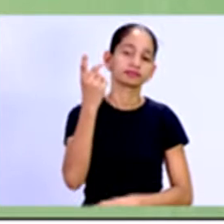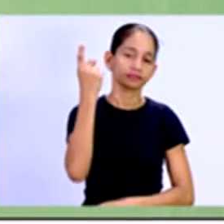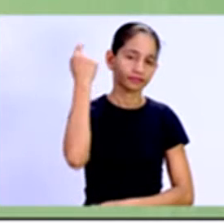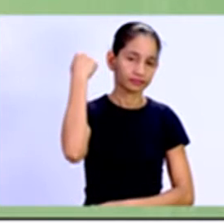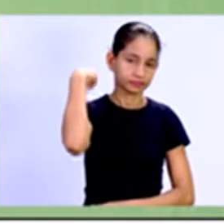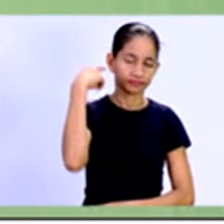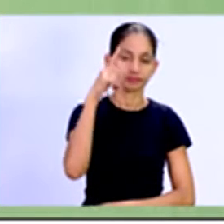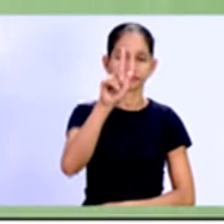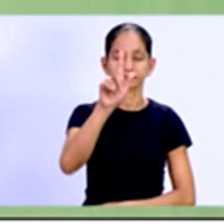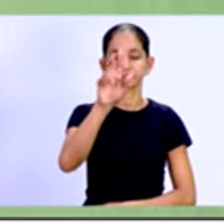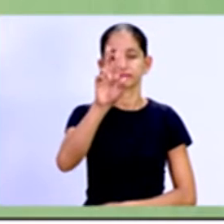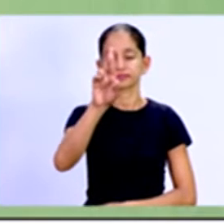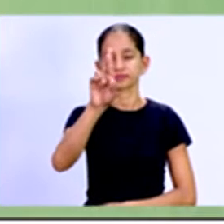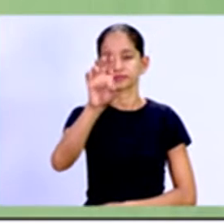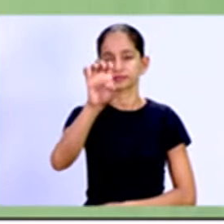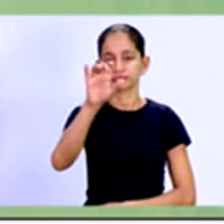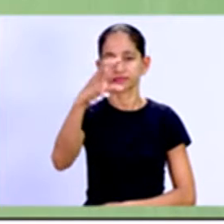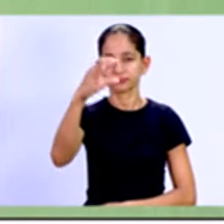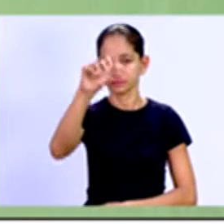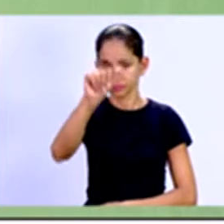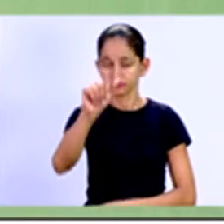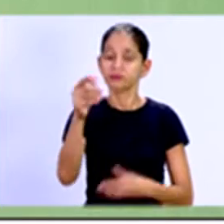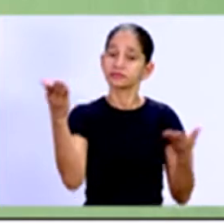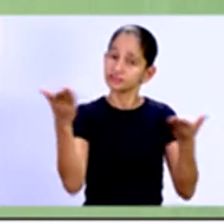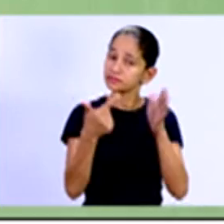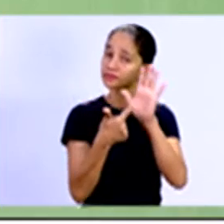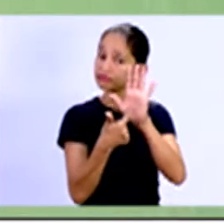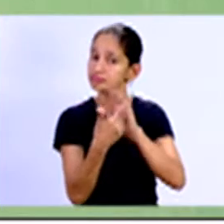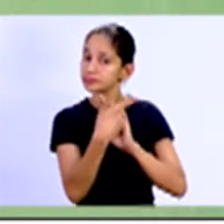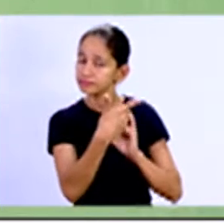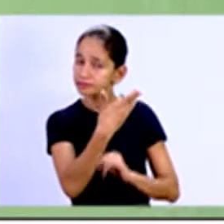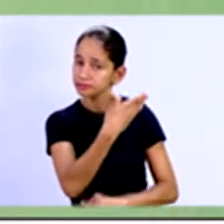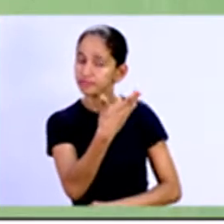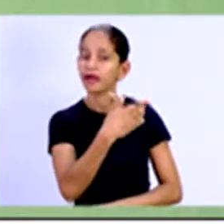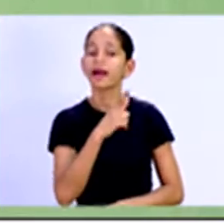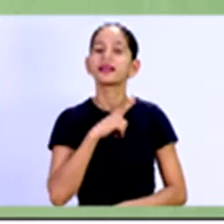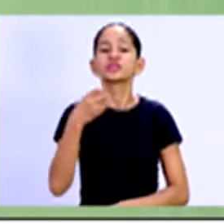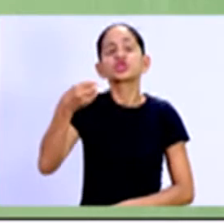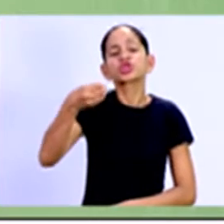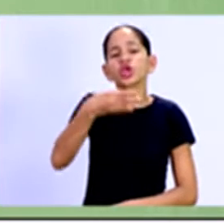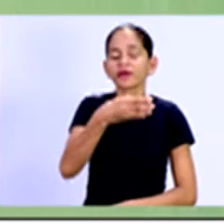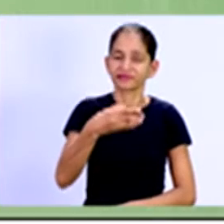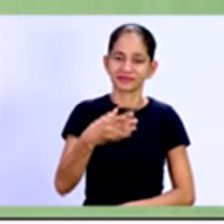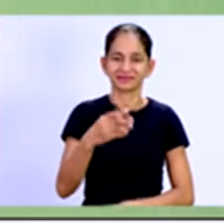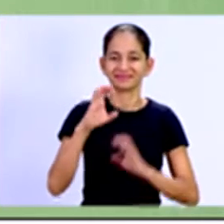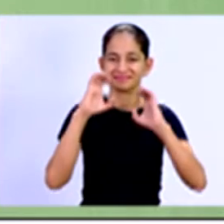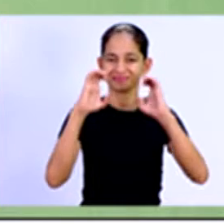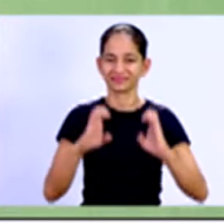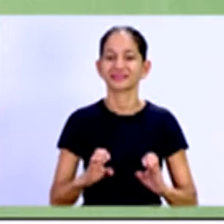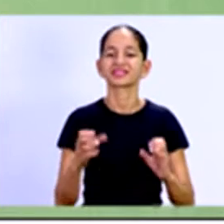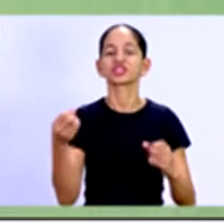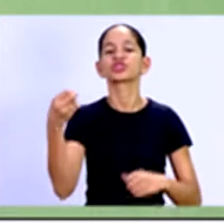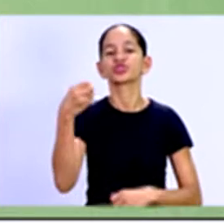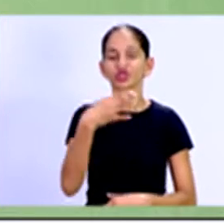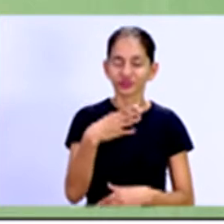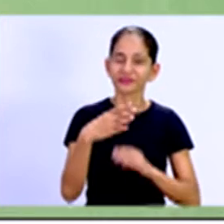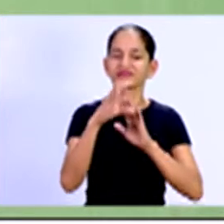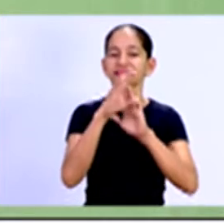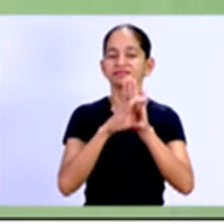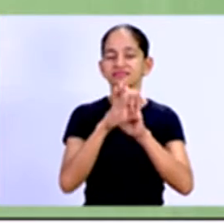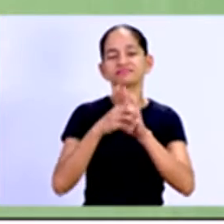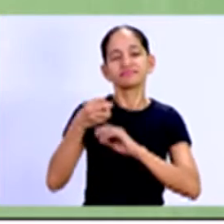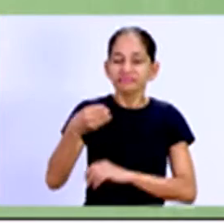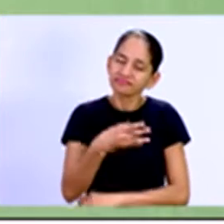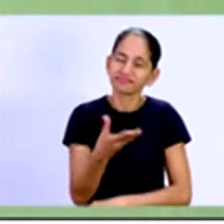Grécia Antiga. Agora a gente está trazendo para vocês aqui a ética moderna, ou seja, concepções